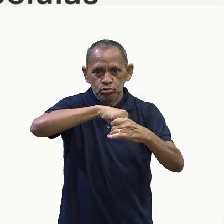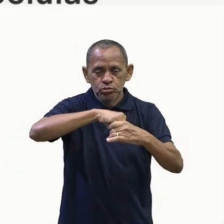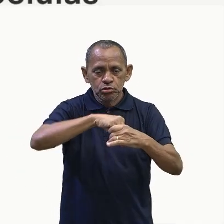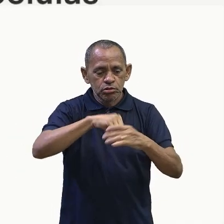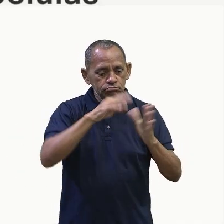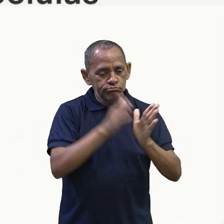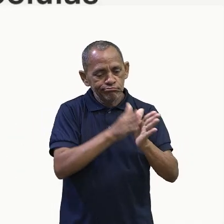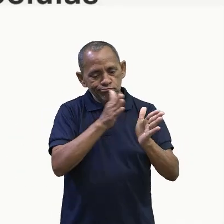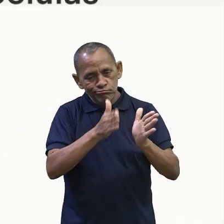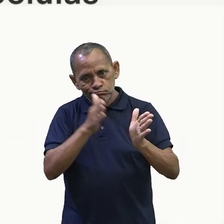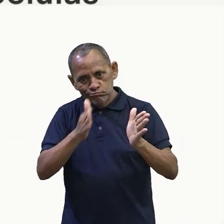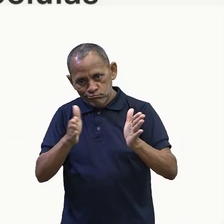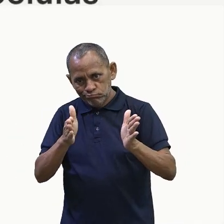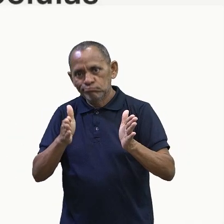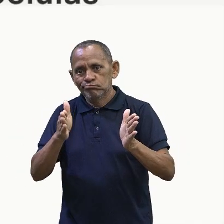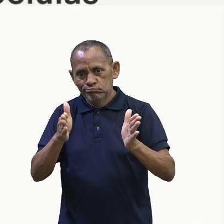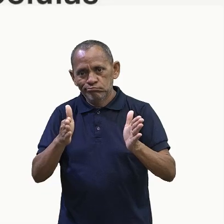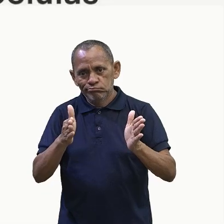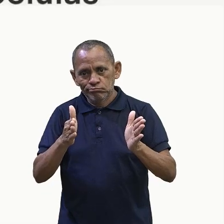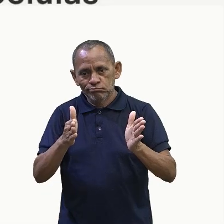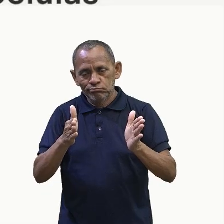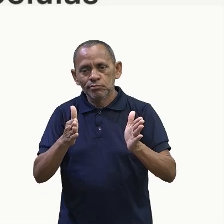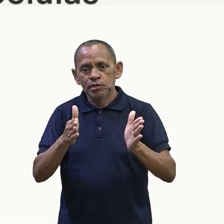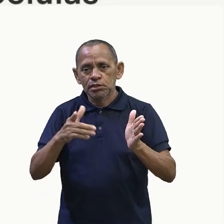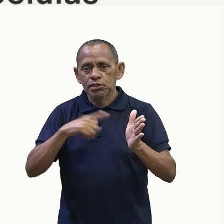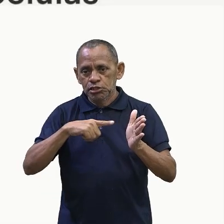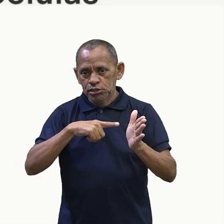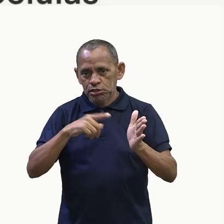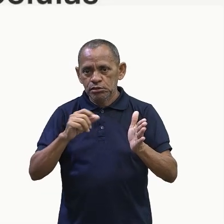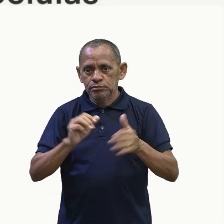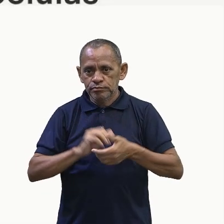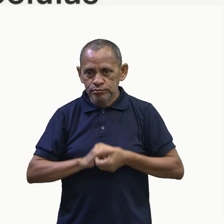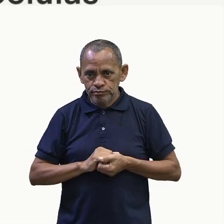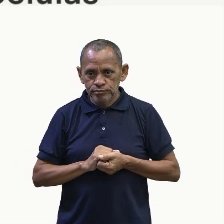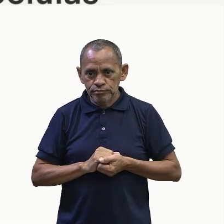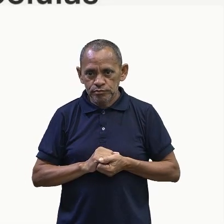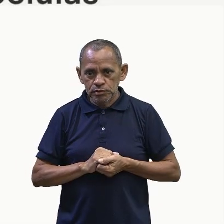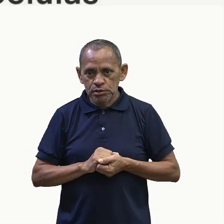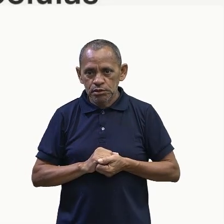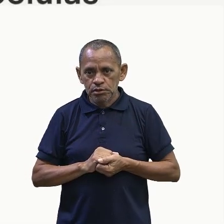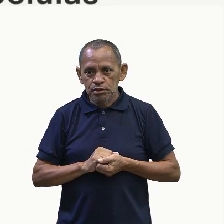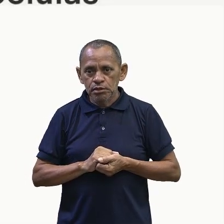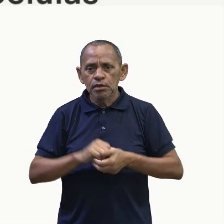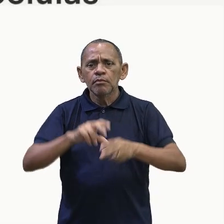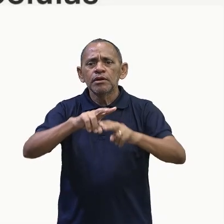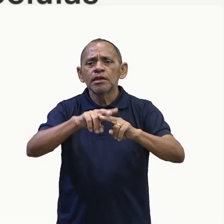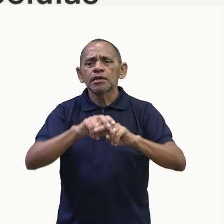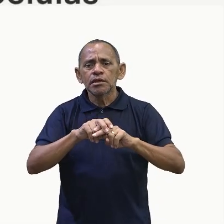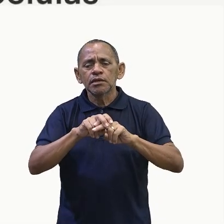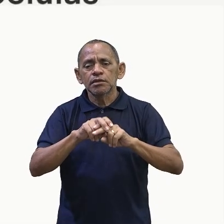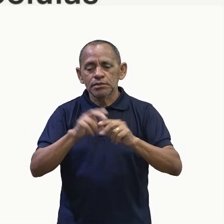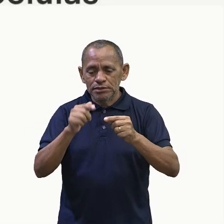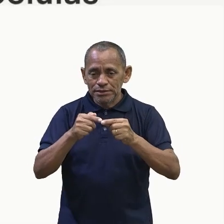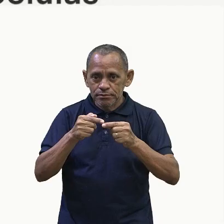etapas que ele está sofrendo aqui, tá? Para então ele